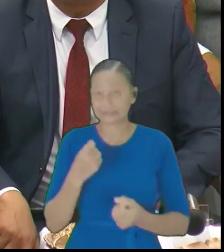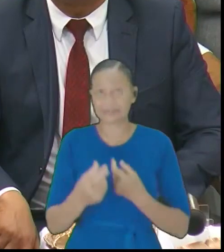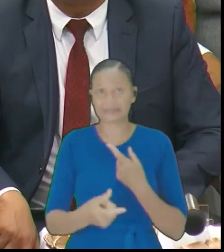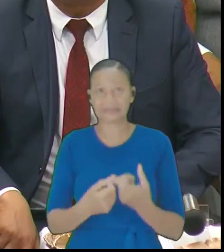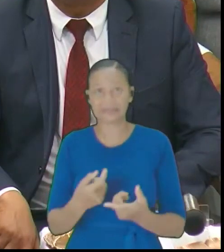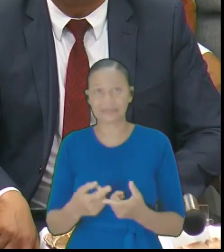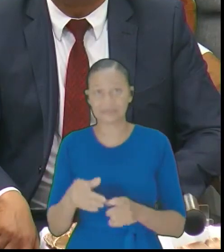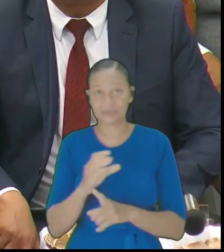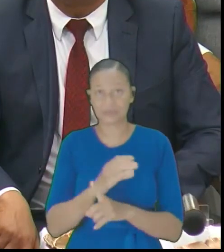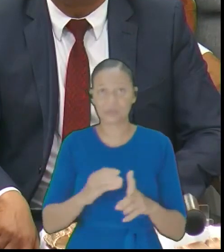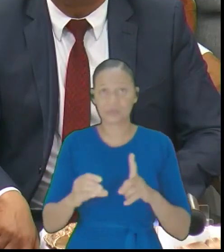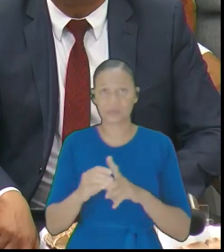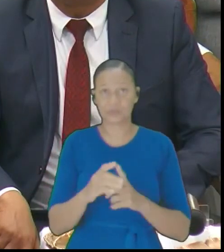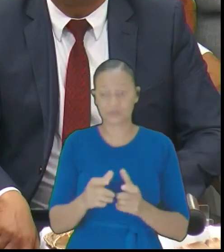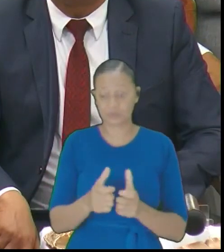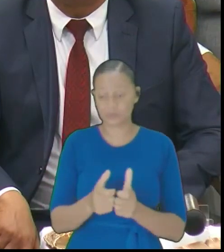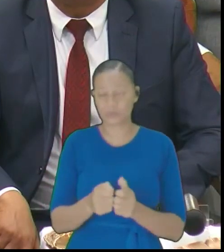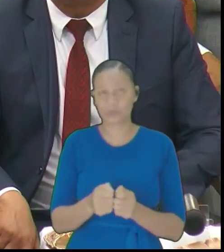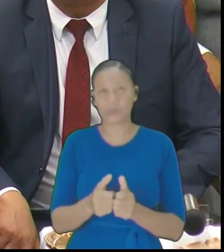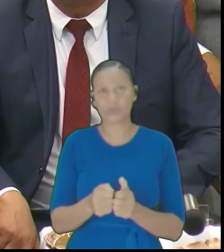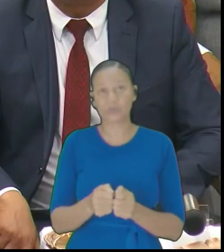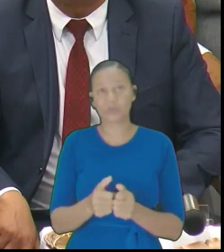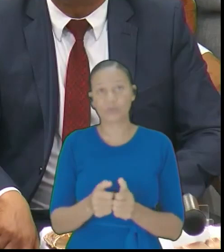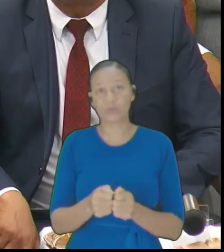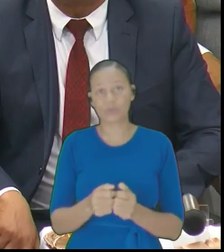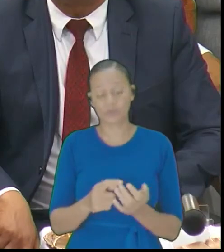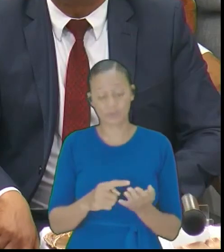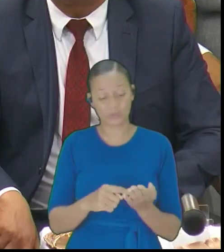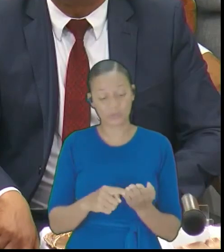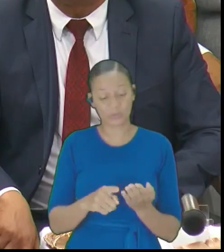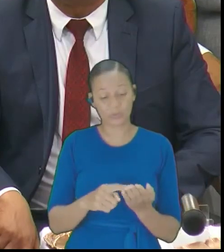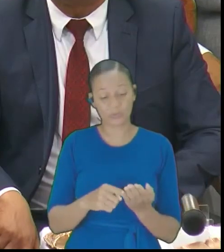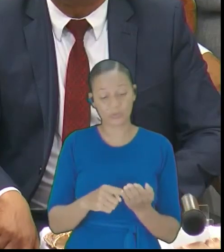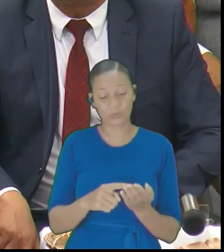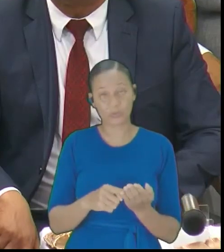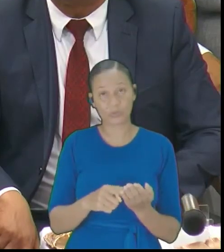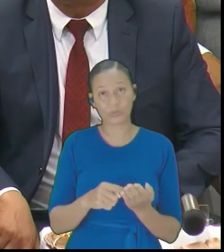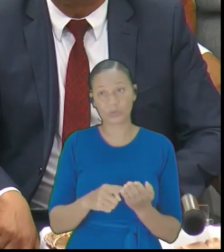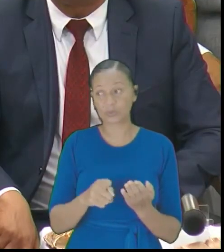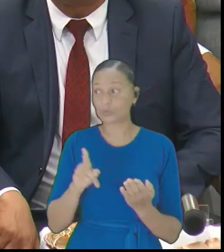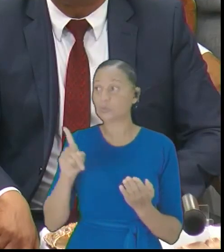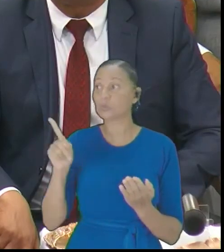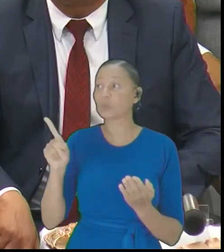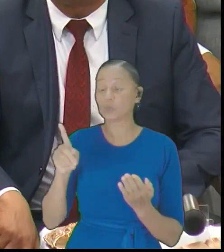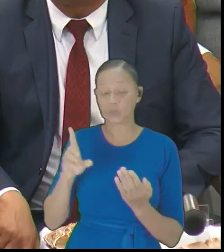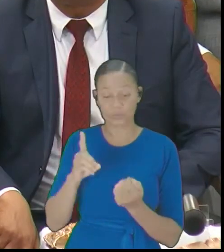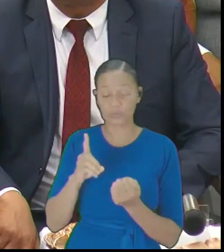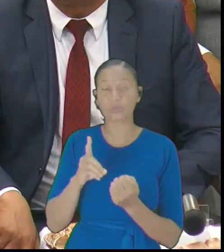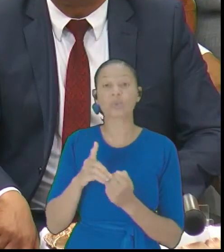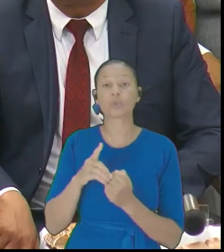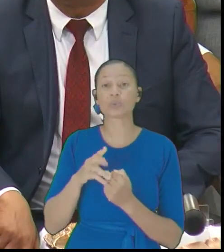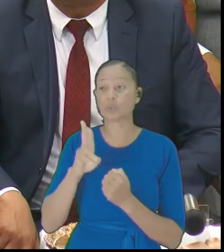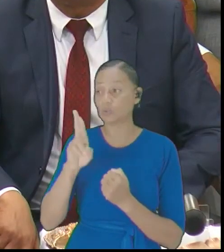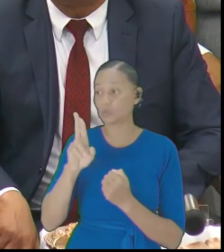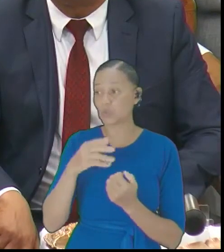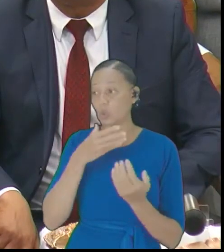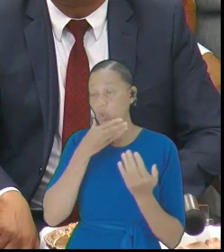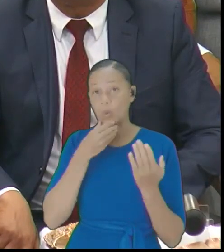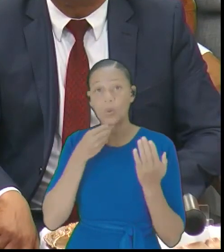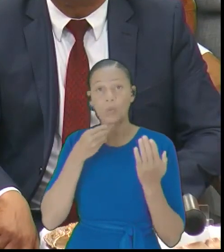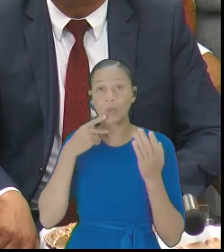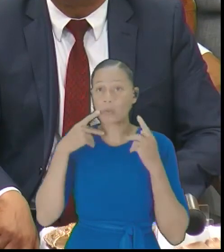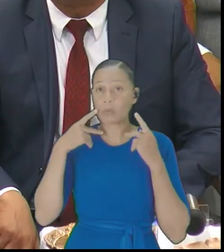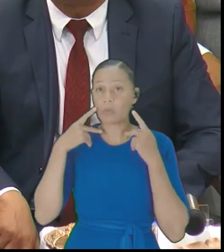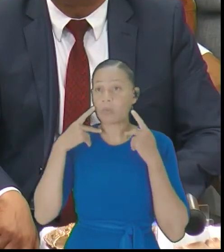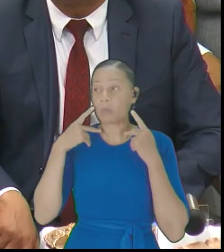no próprio culto o crente já está. Deixa eu ver o que o reverendo fulano, o doutor ciclano, o profeta do Pix